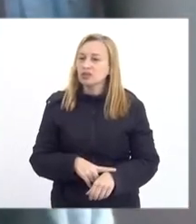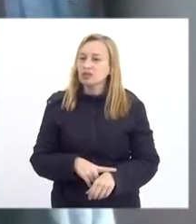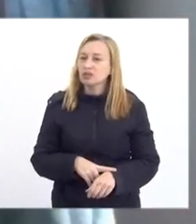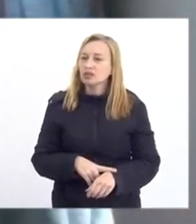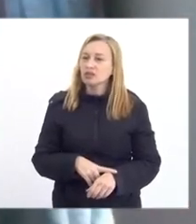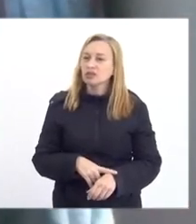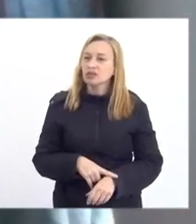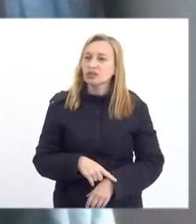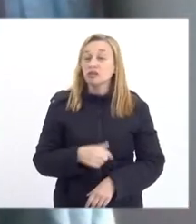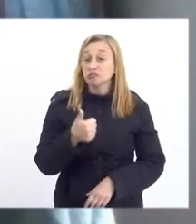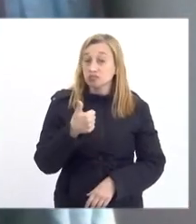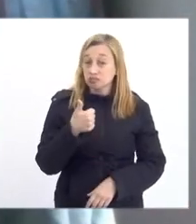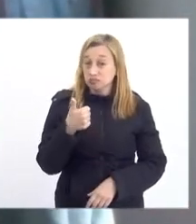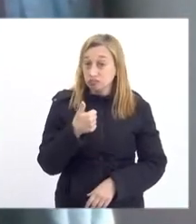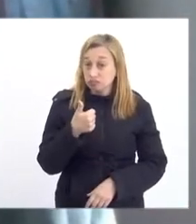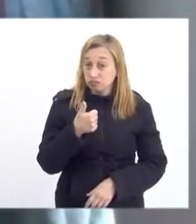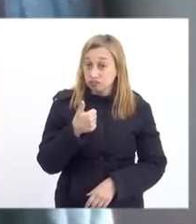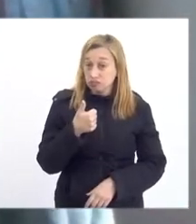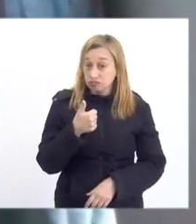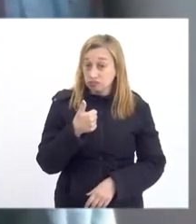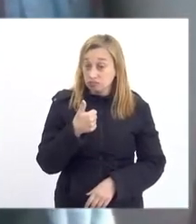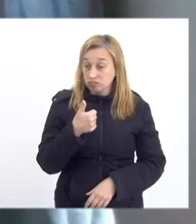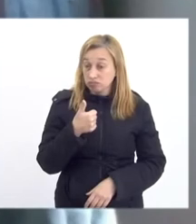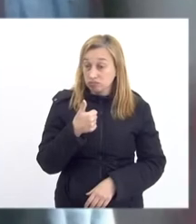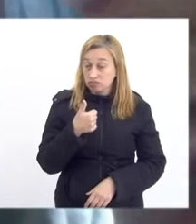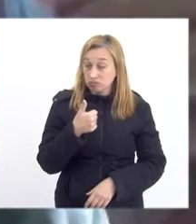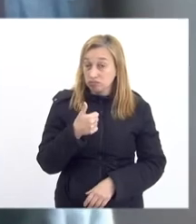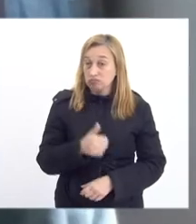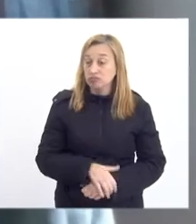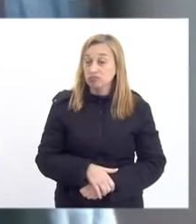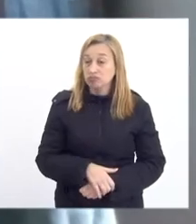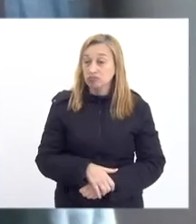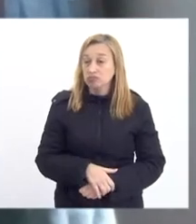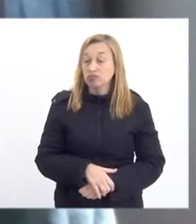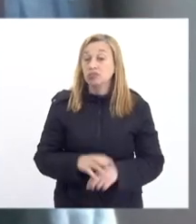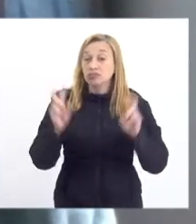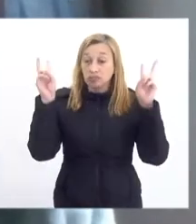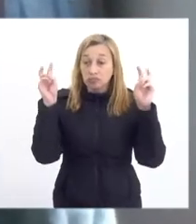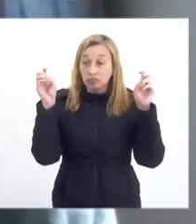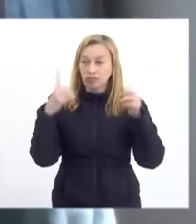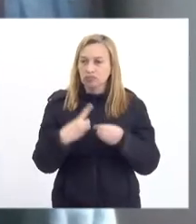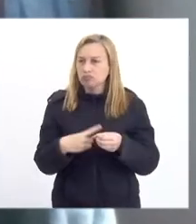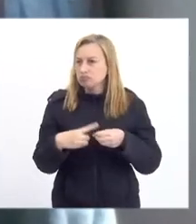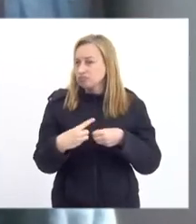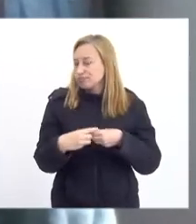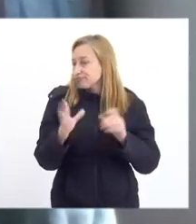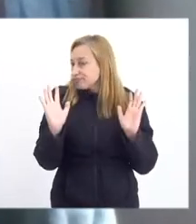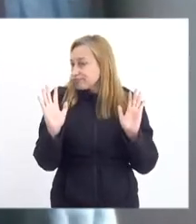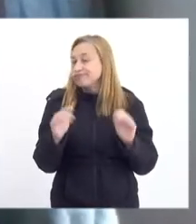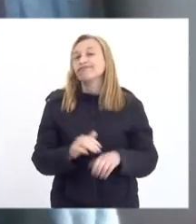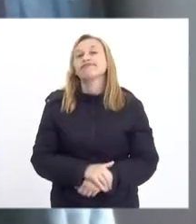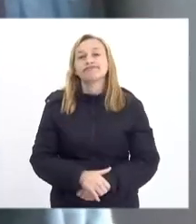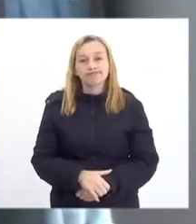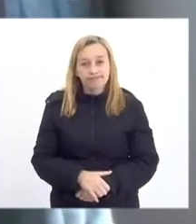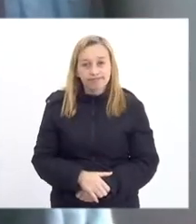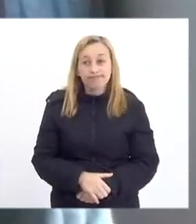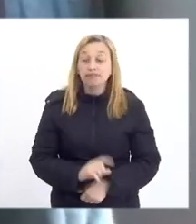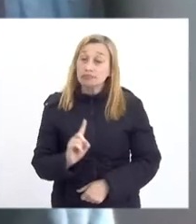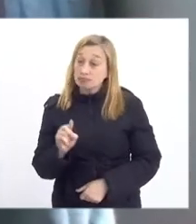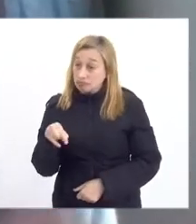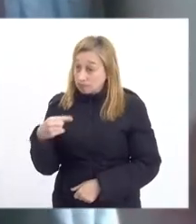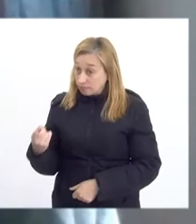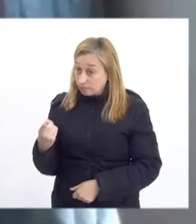seguinte: primeiro, isso é uma questão municipal. É uma questão municipal.